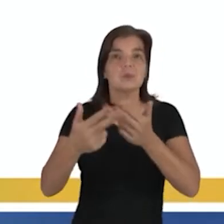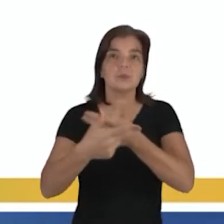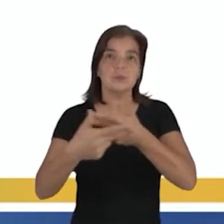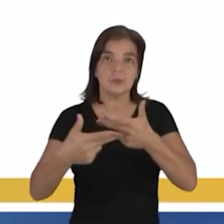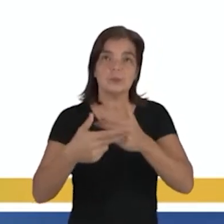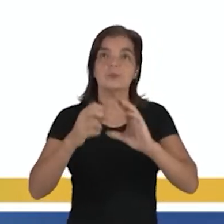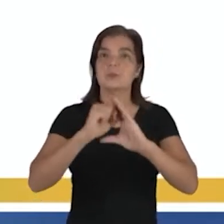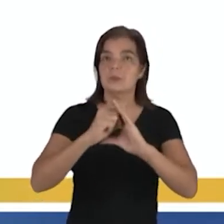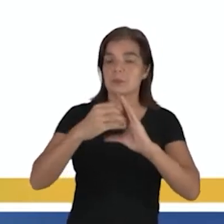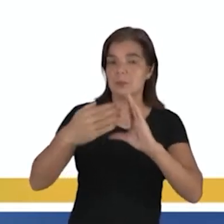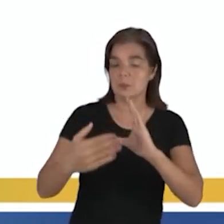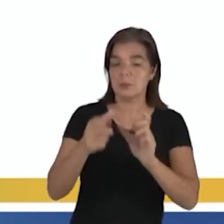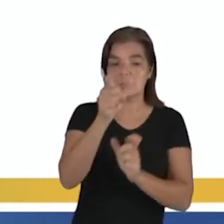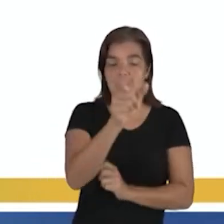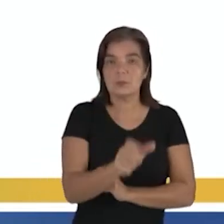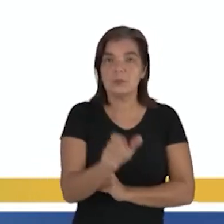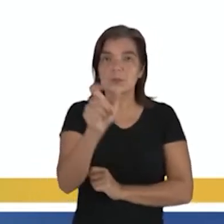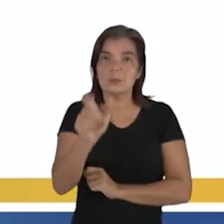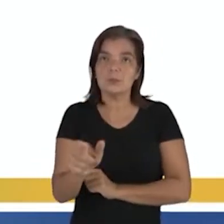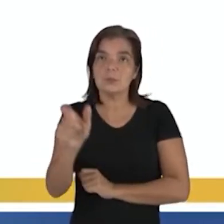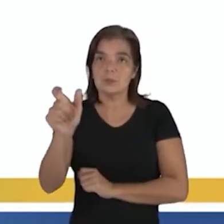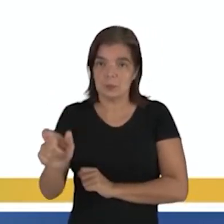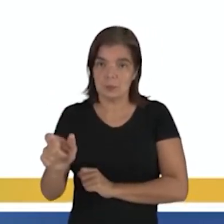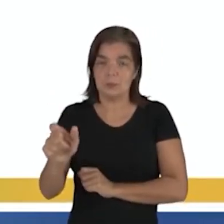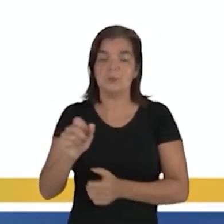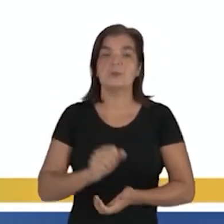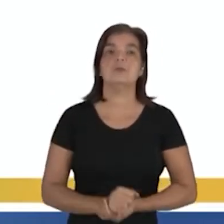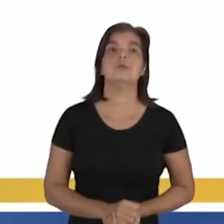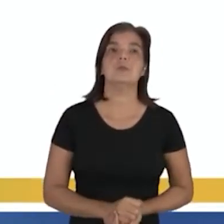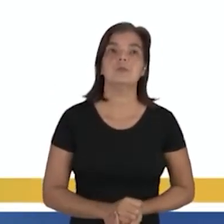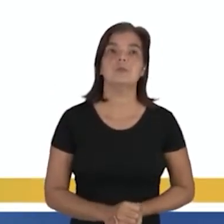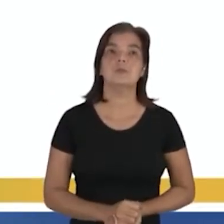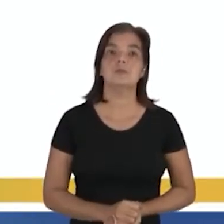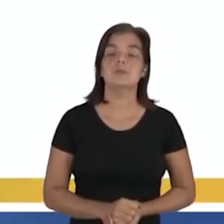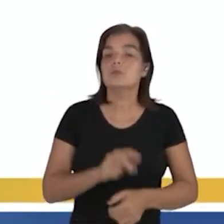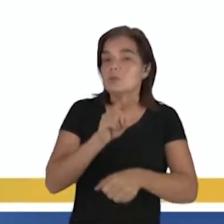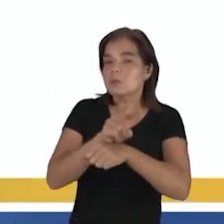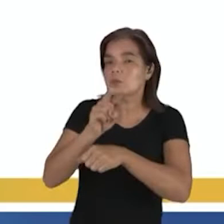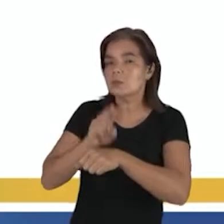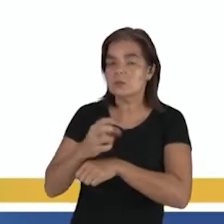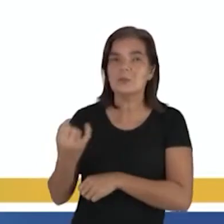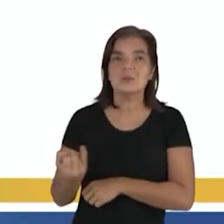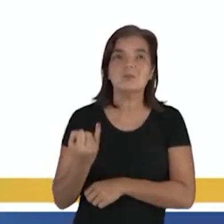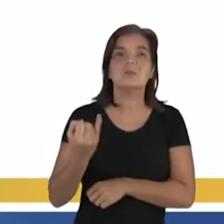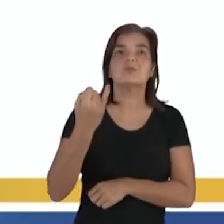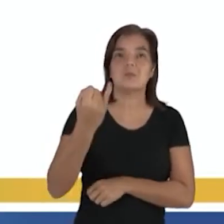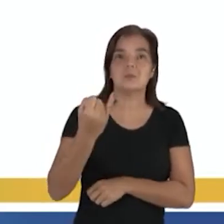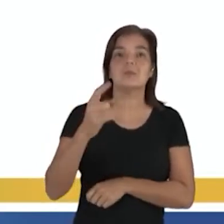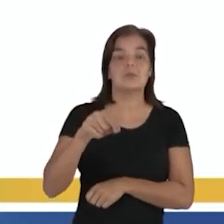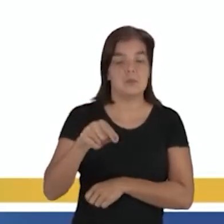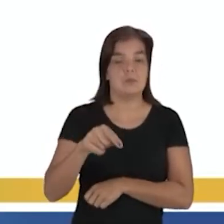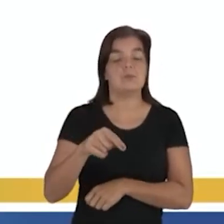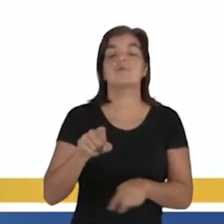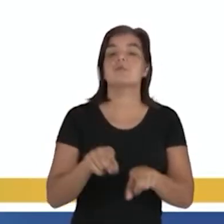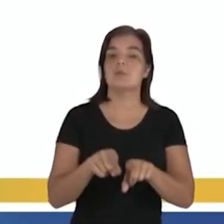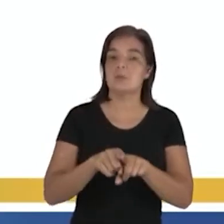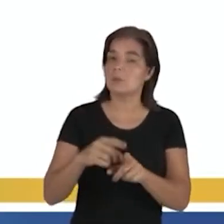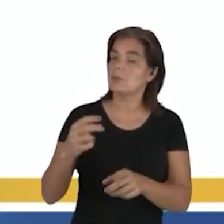alguns fatores e em características individuais do paciente. O tratamento ideal